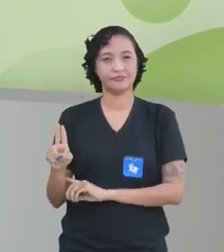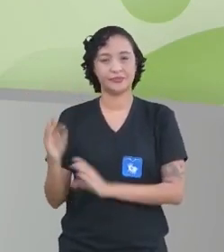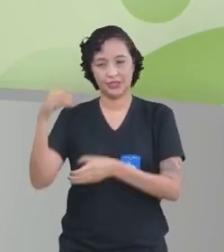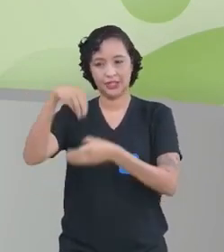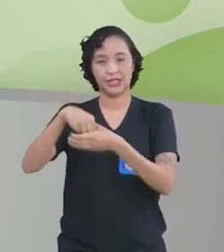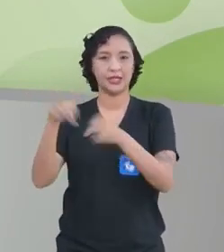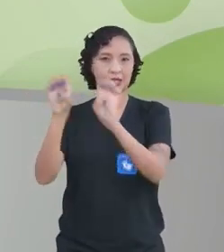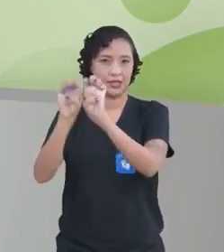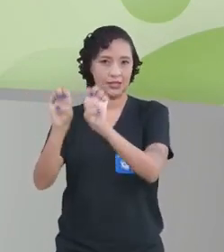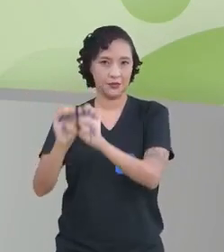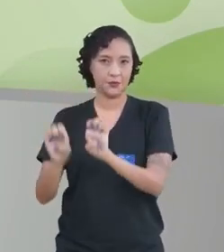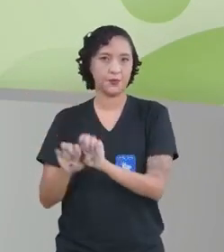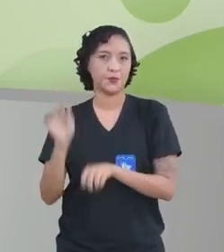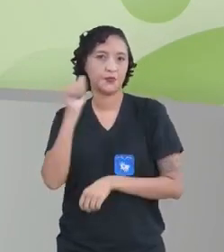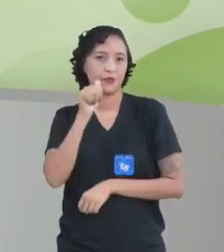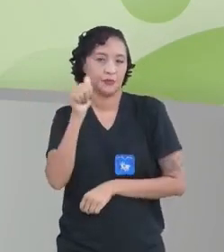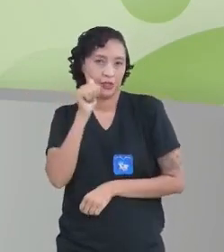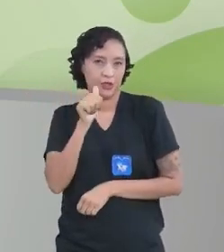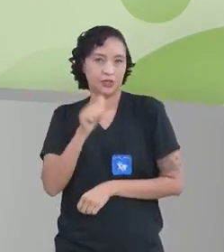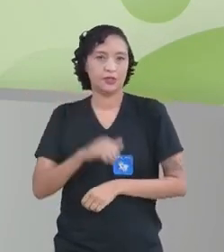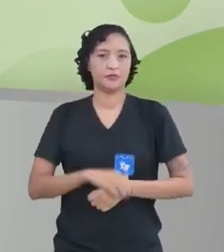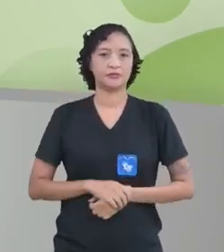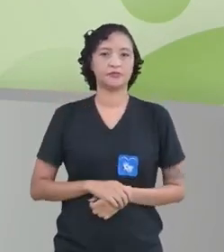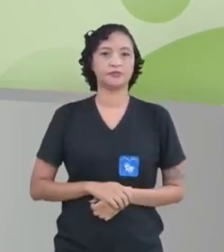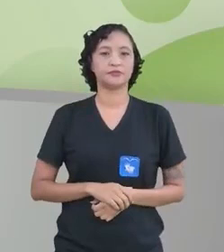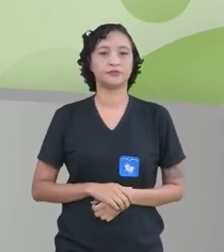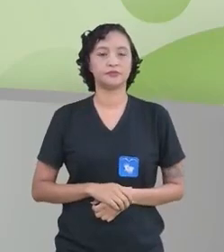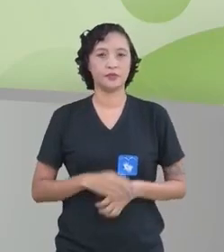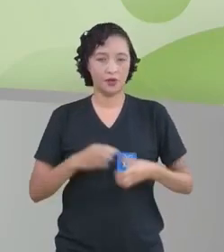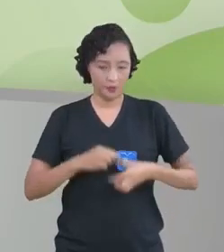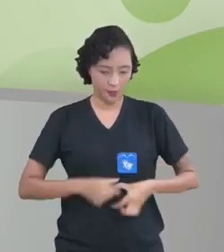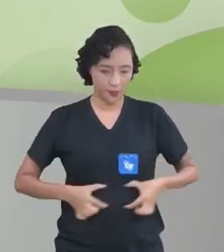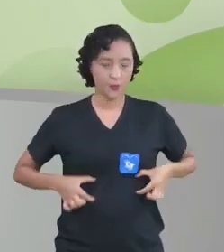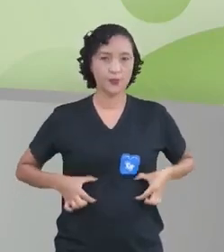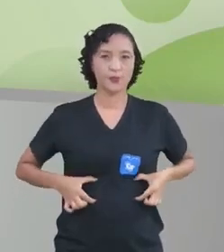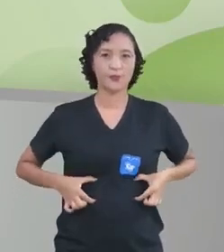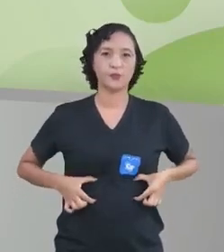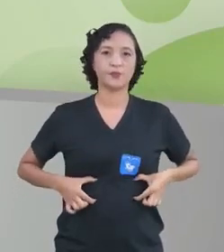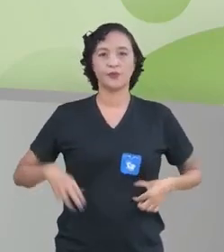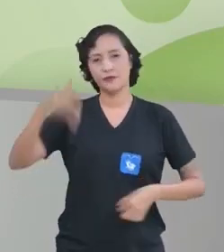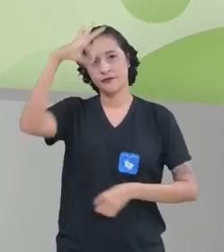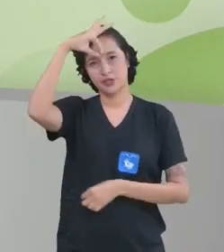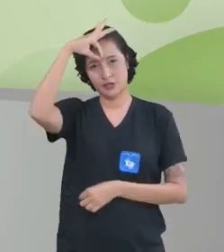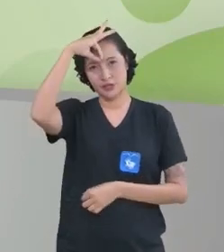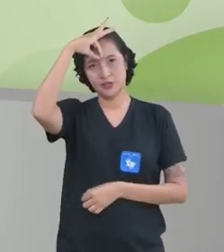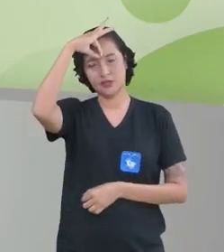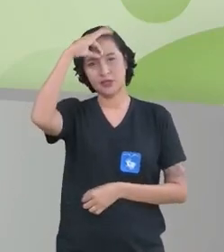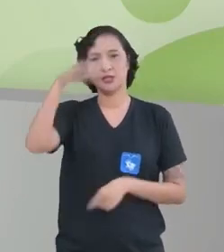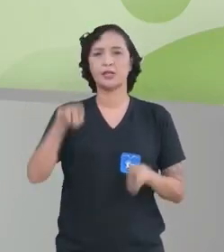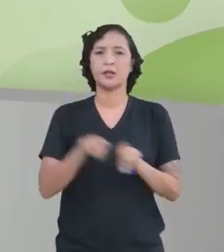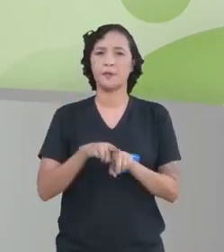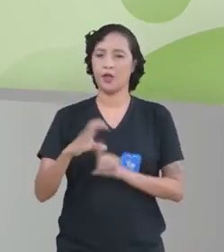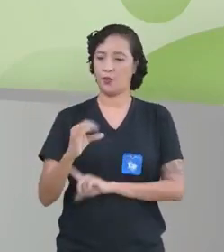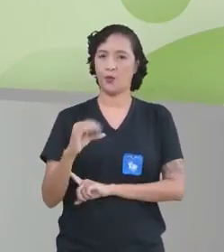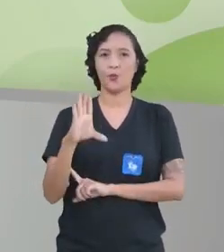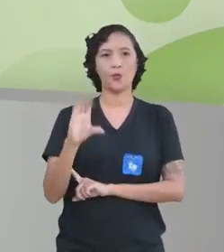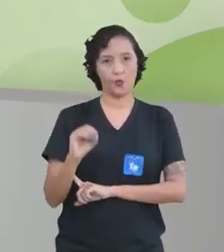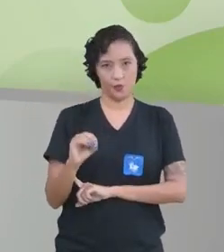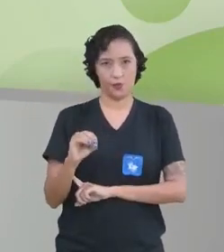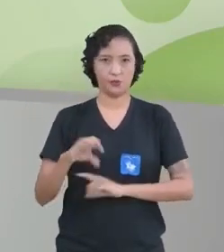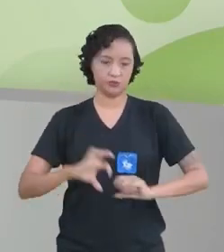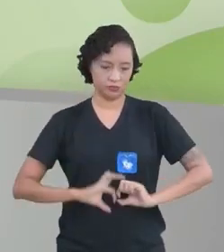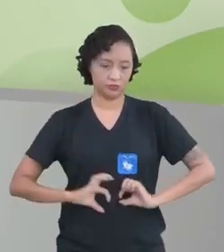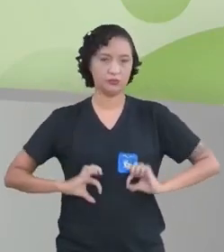vocês observam aí? Útero, não é? Vagina, o colo do útero,